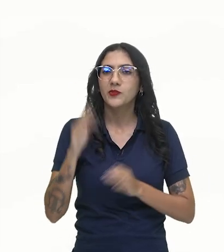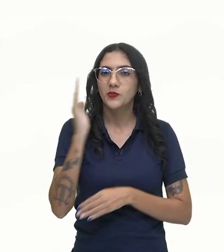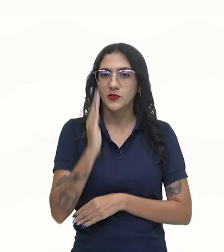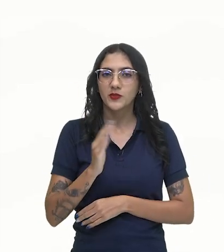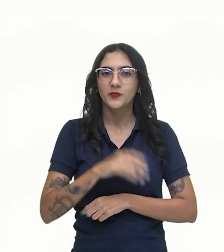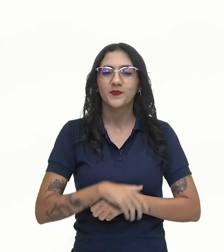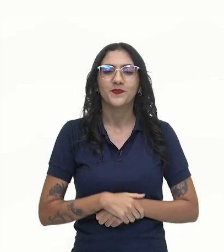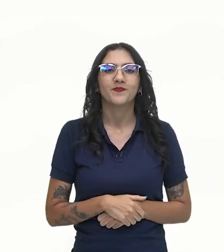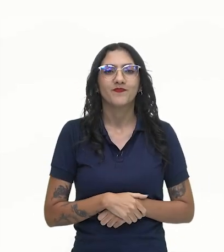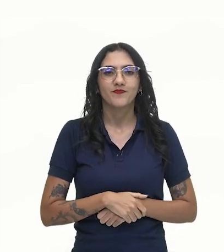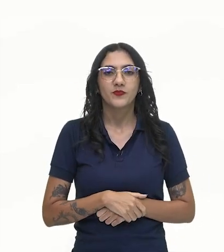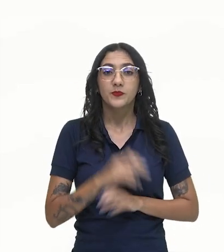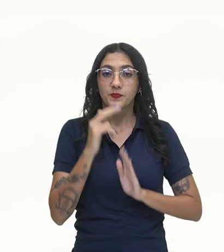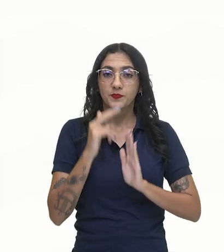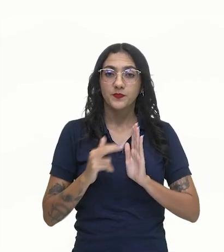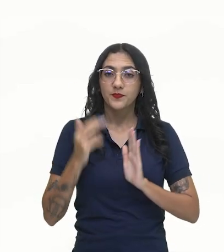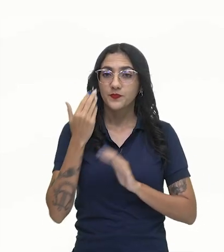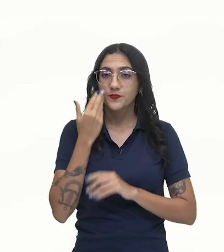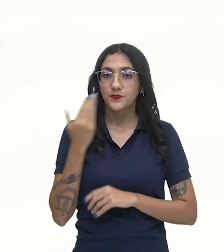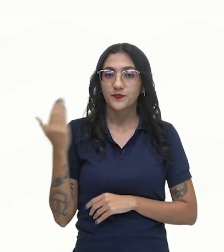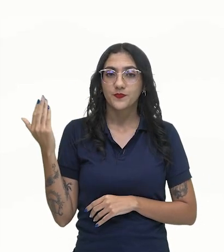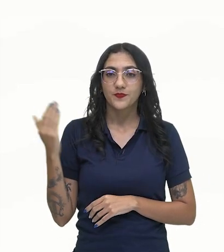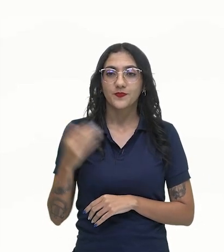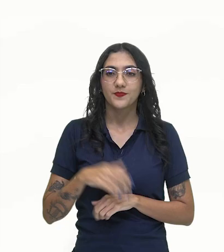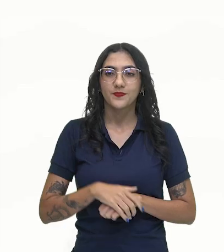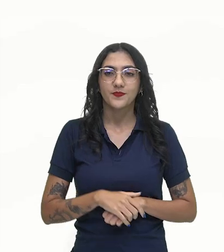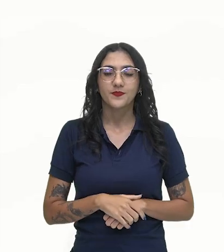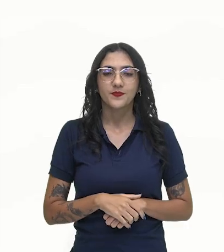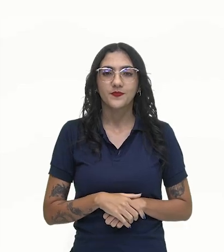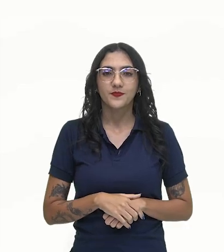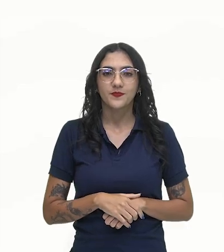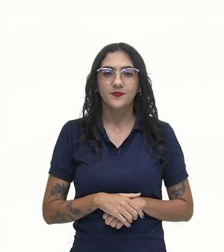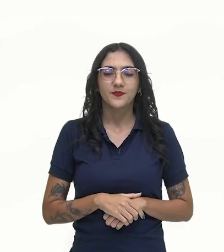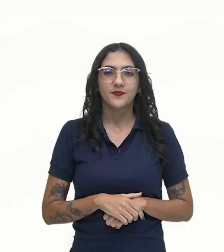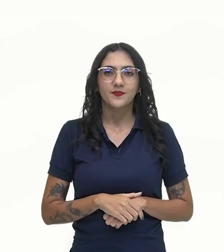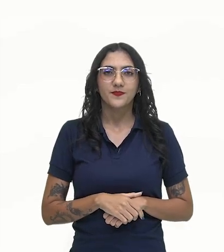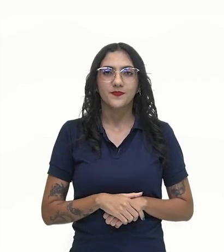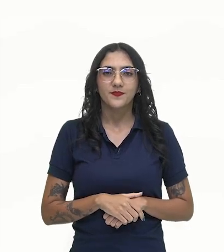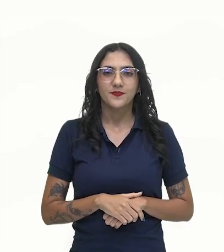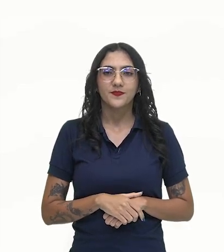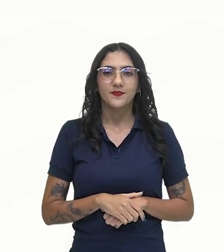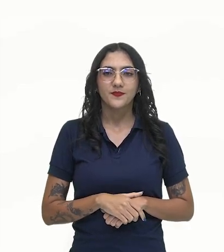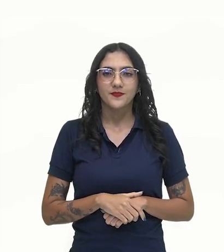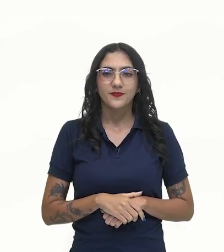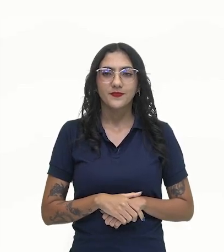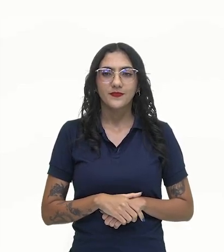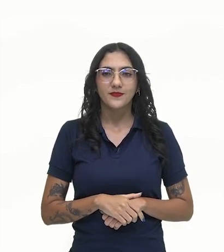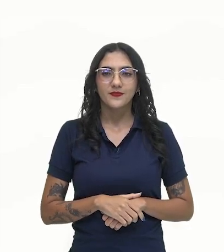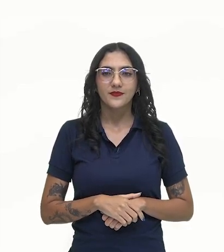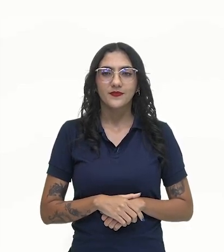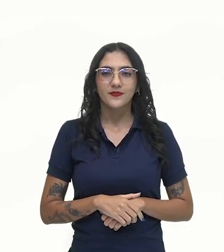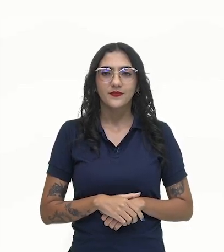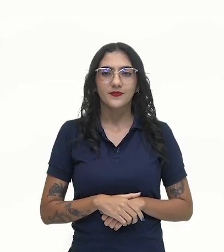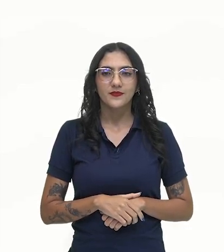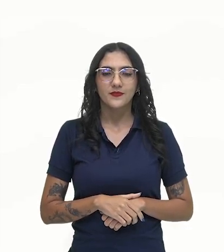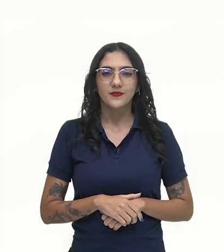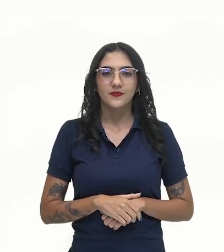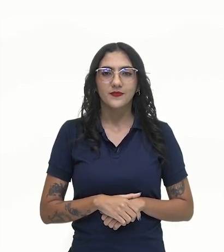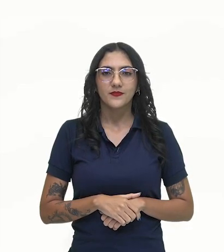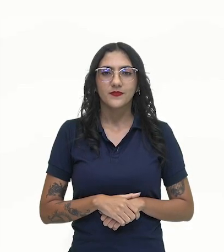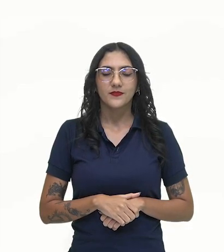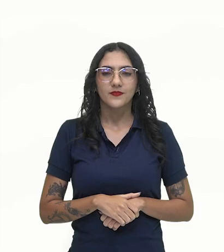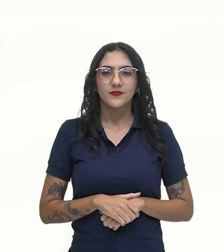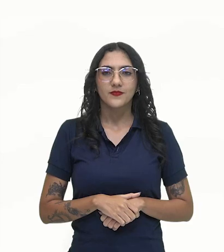It brings together local indigenous traditions enriched with European and African creations, as well